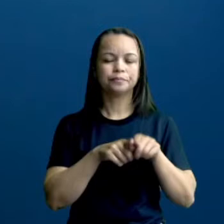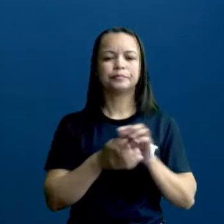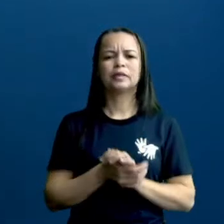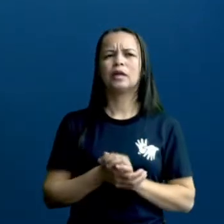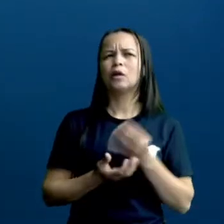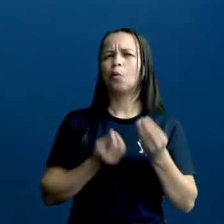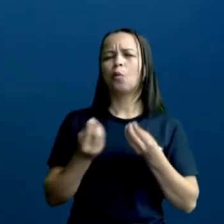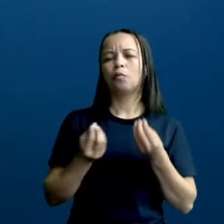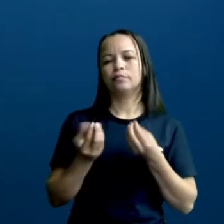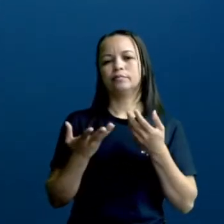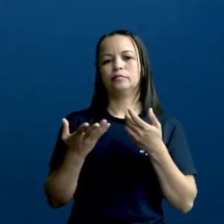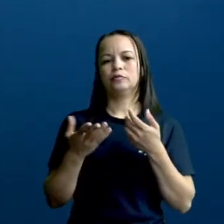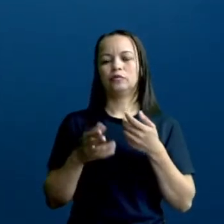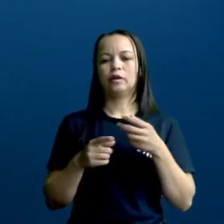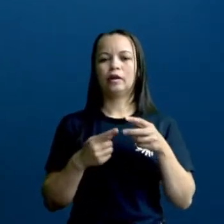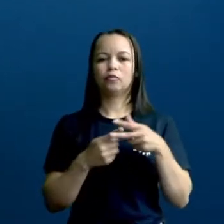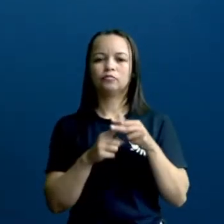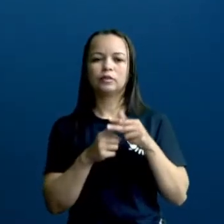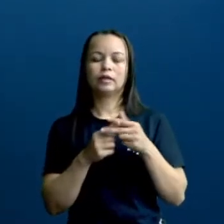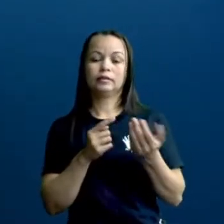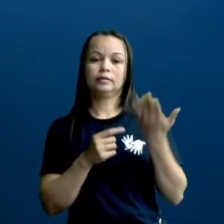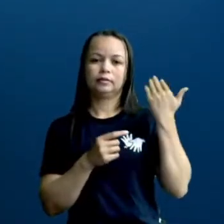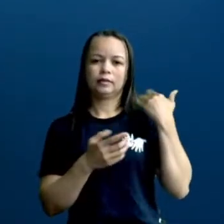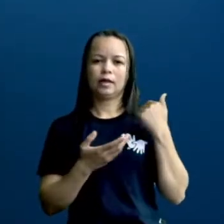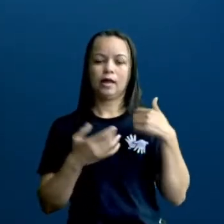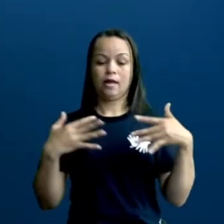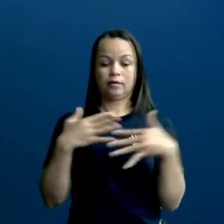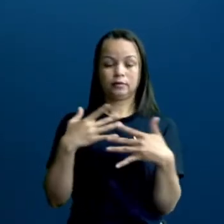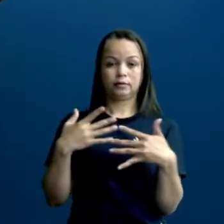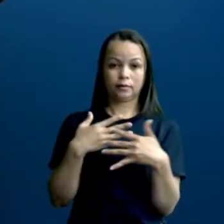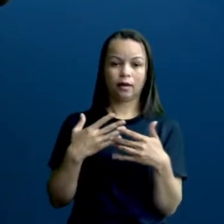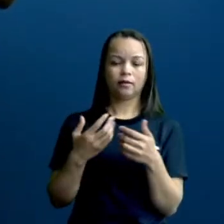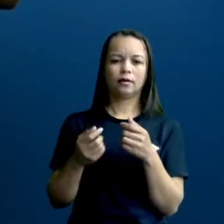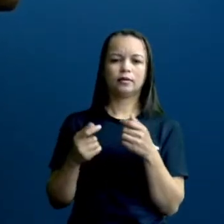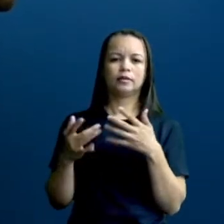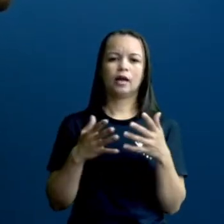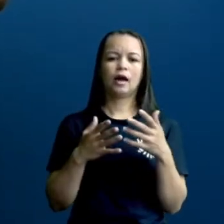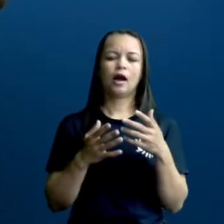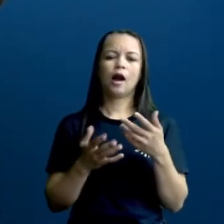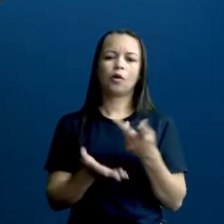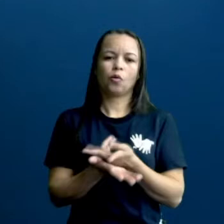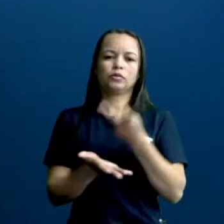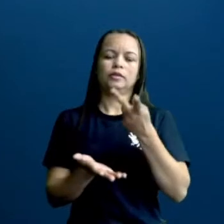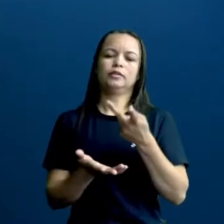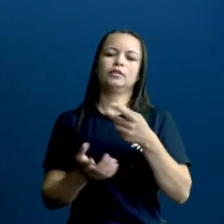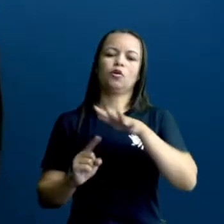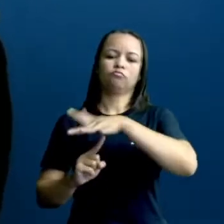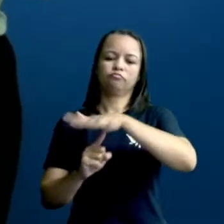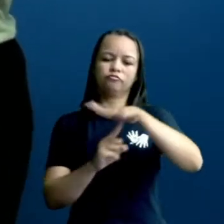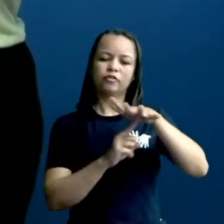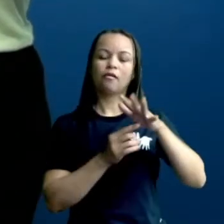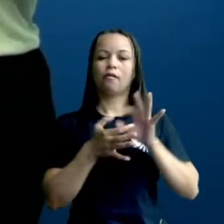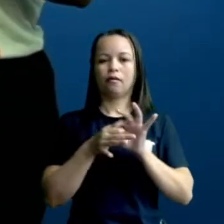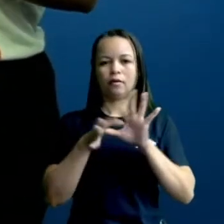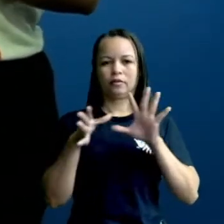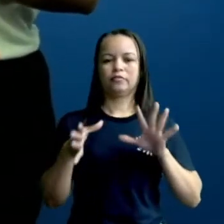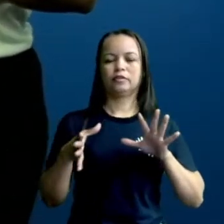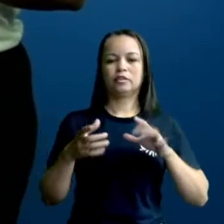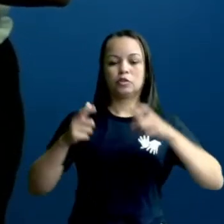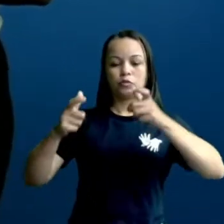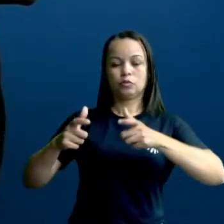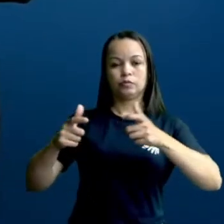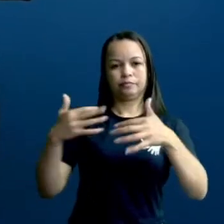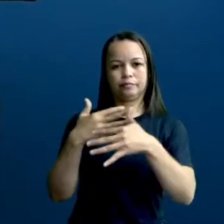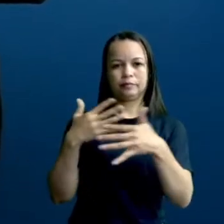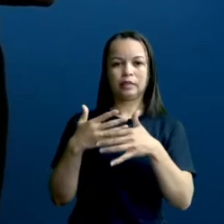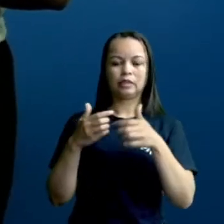antigamente? A cidade de Santo Antão da Mata aconteciam feiras livres, né? E a cidade era localizada